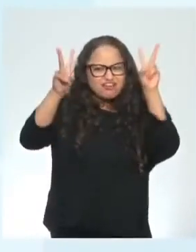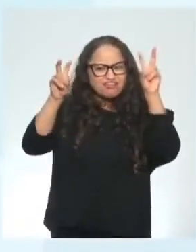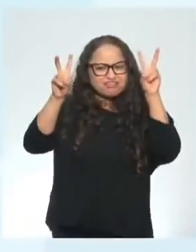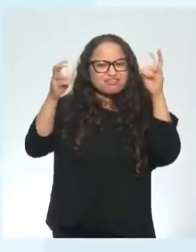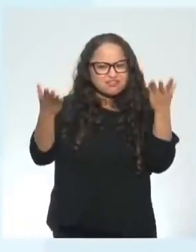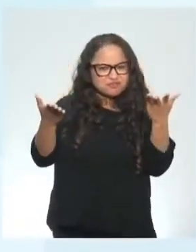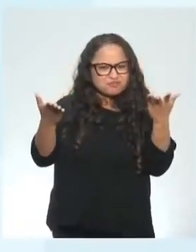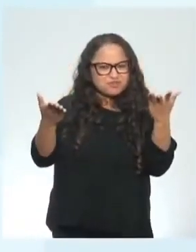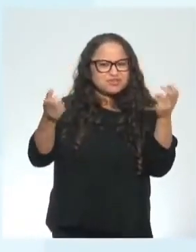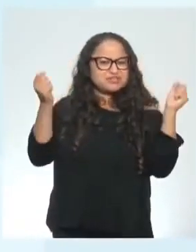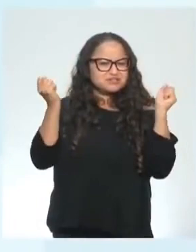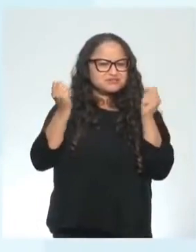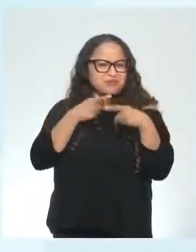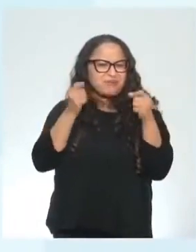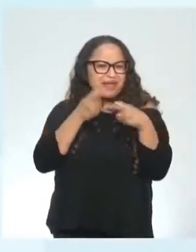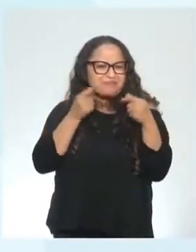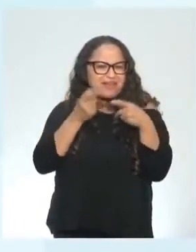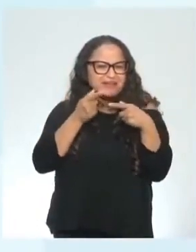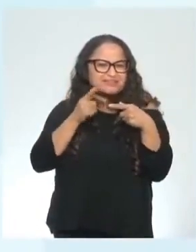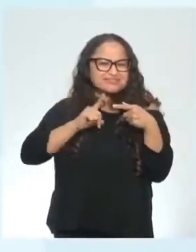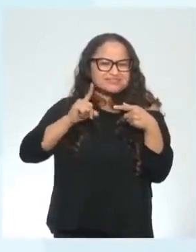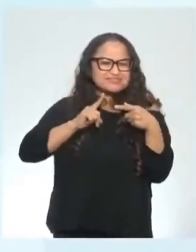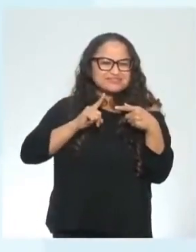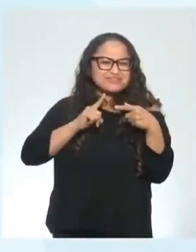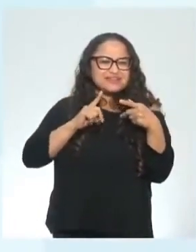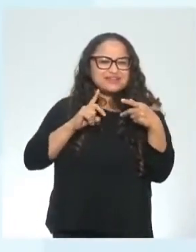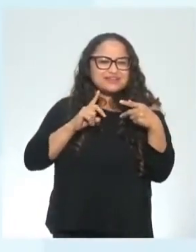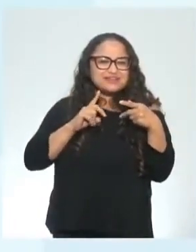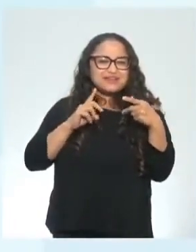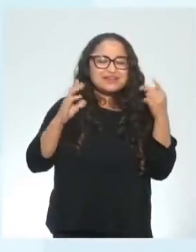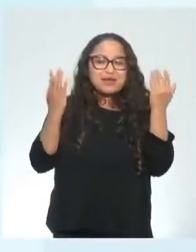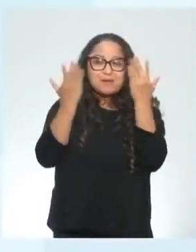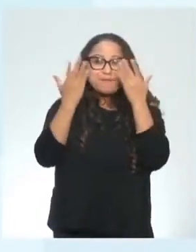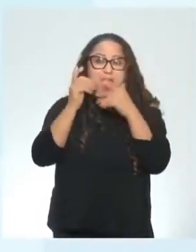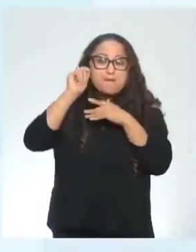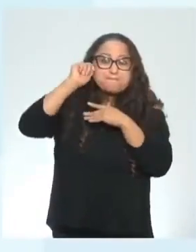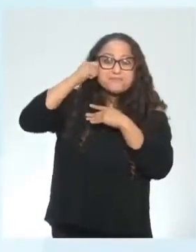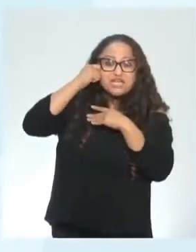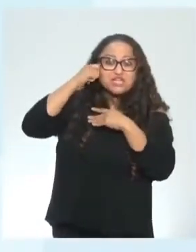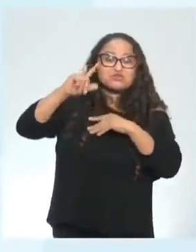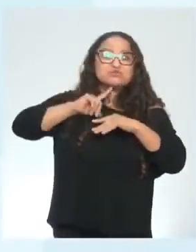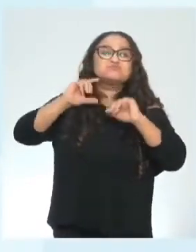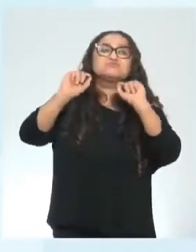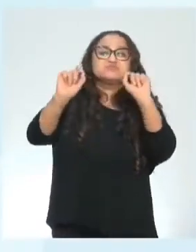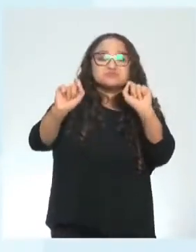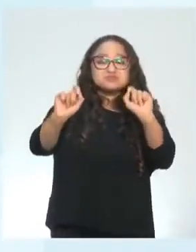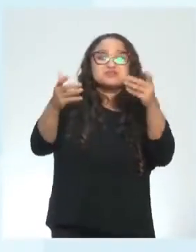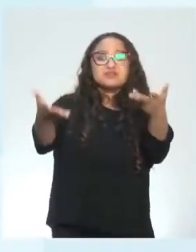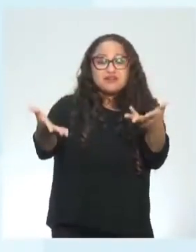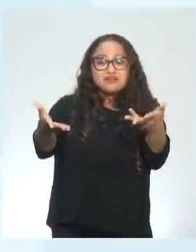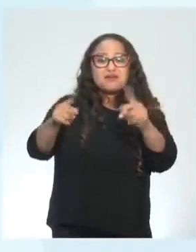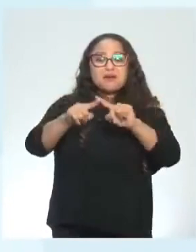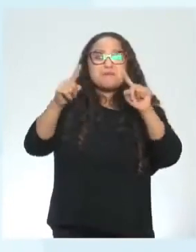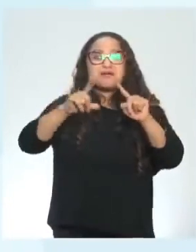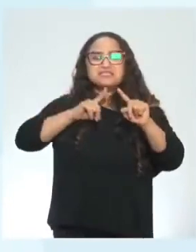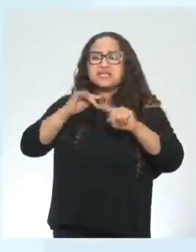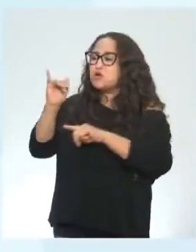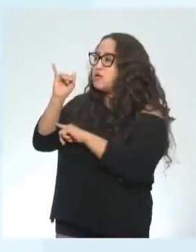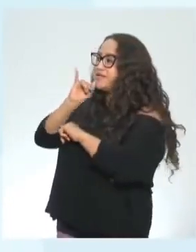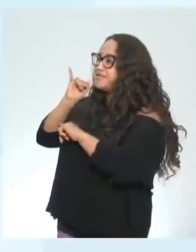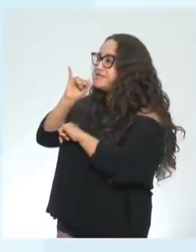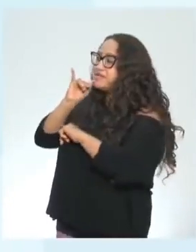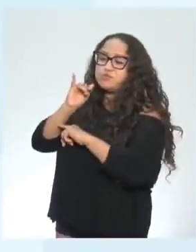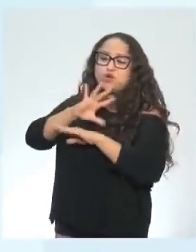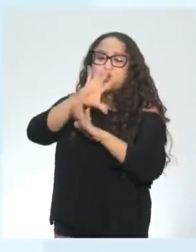termo isso lepski Comedy difícil isso né ser difícil né Então mas tem um exemplo Zinho